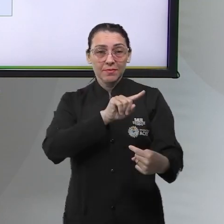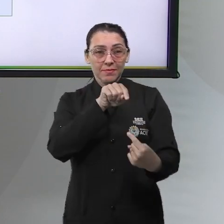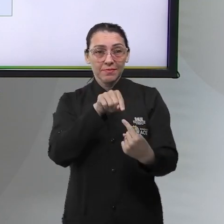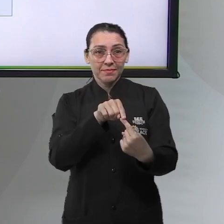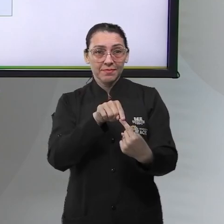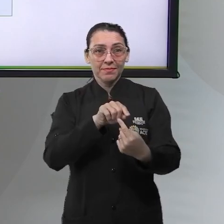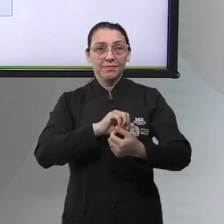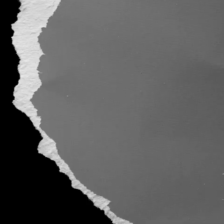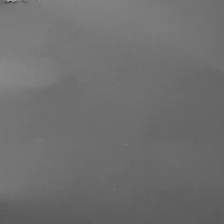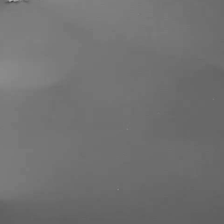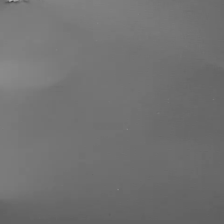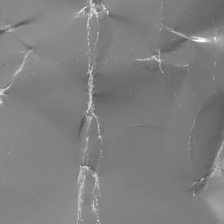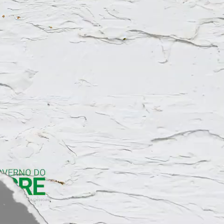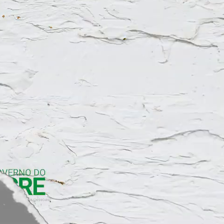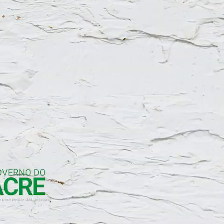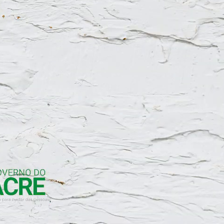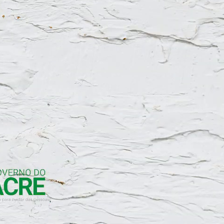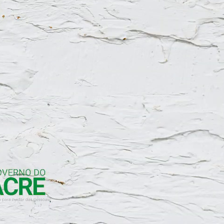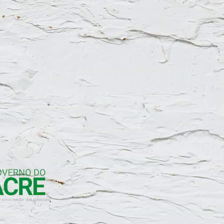conhecimento.